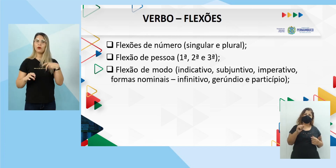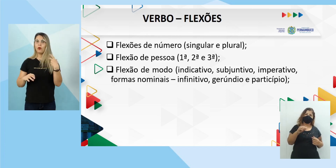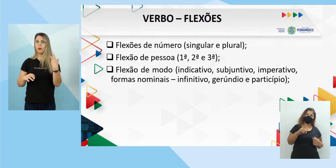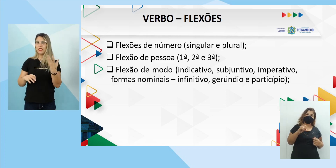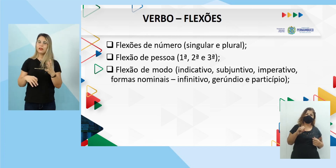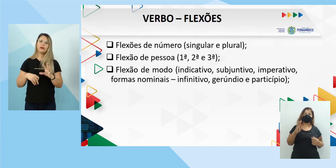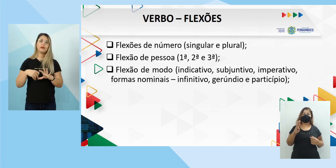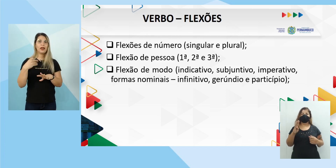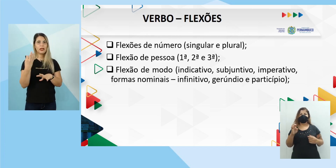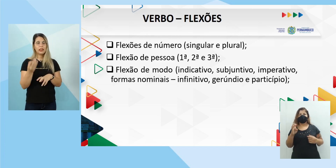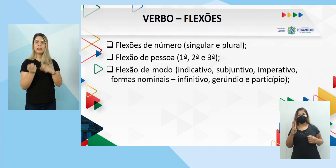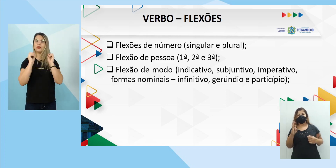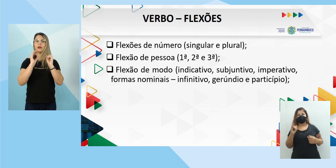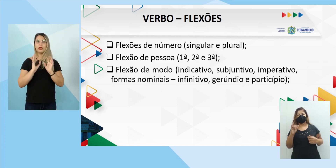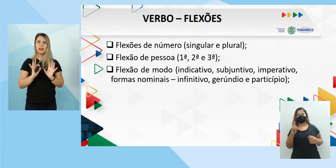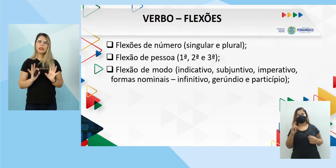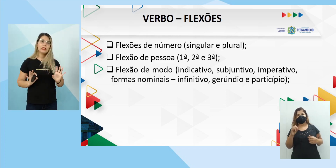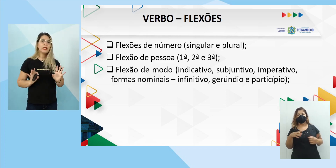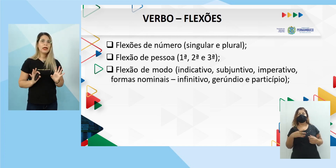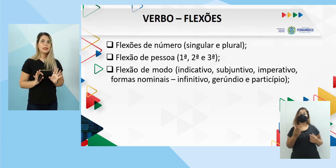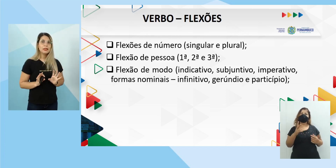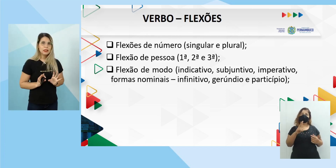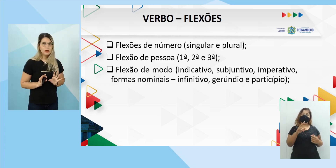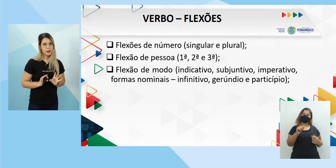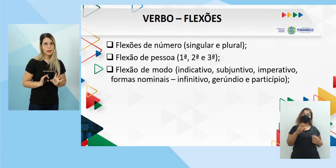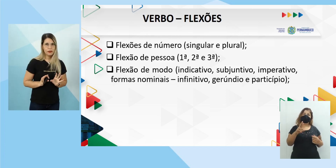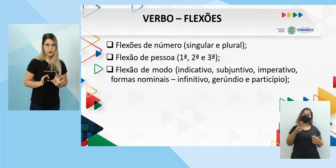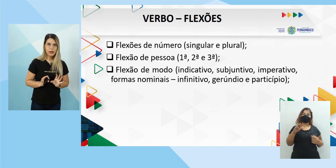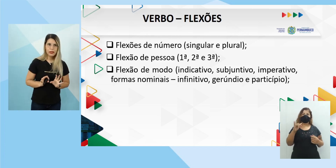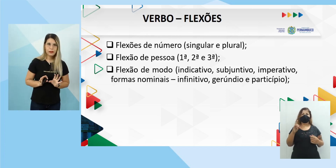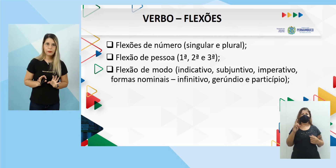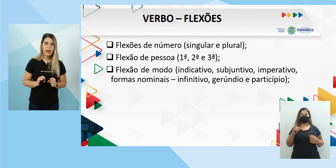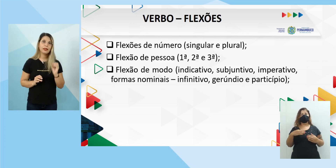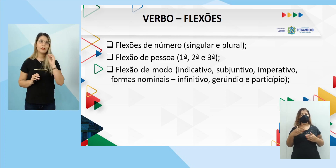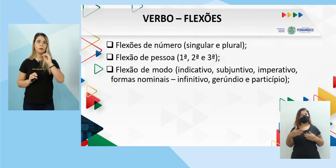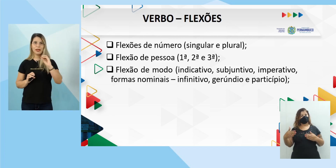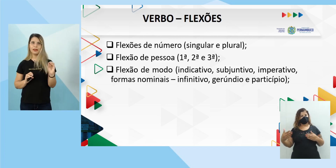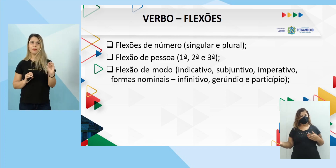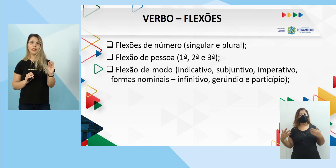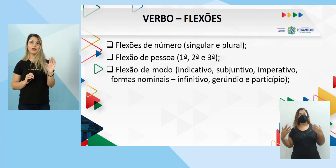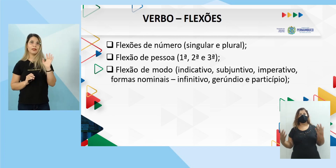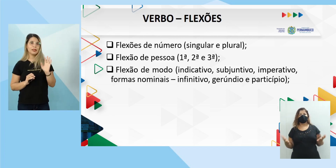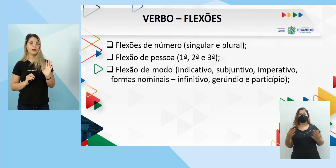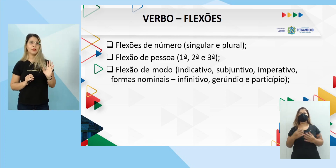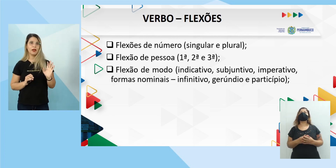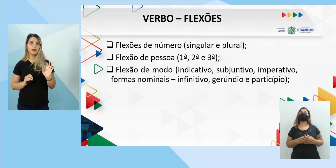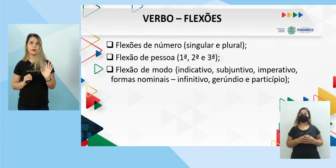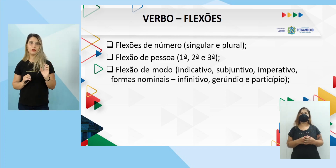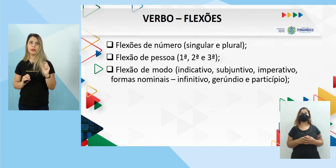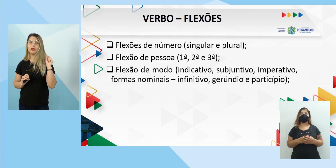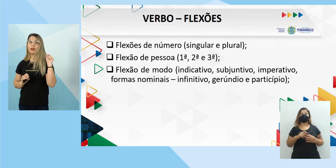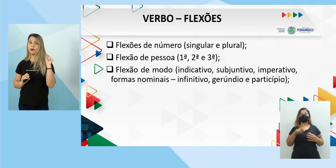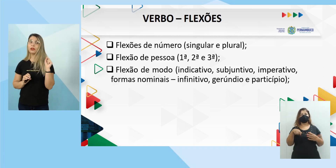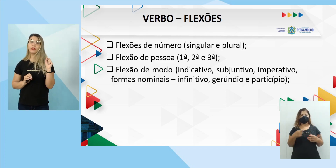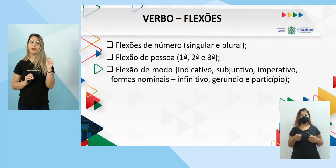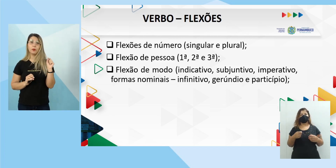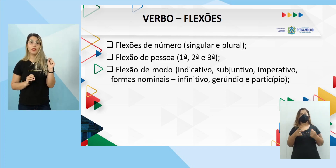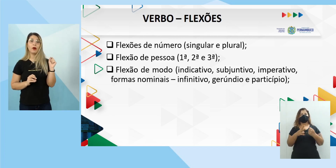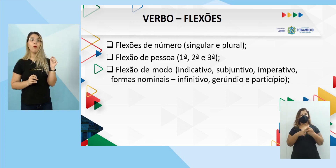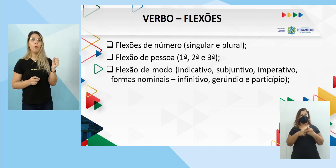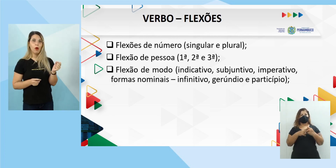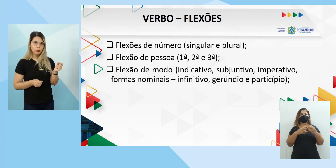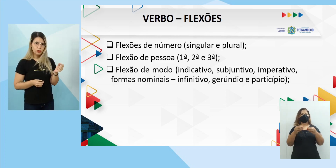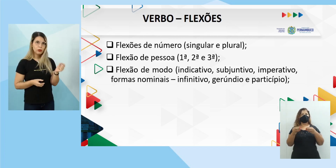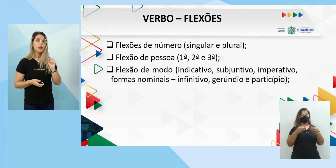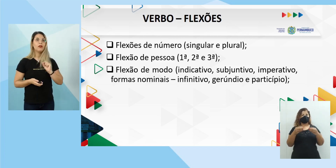bebido, comido, varrido e assim sucessivamente, tá? Então, basicamente, essas são as flexões no que diz respeito